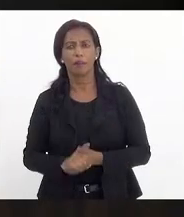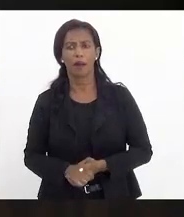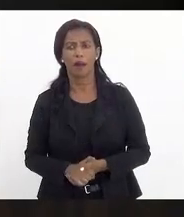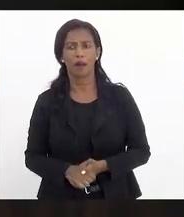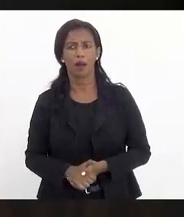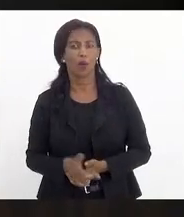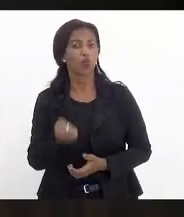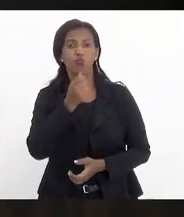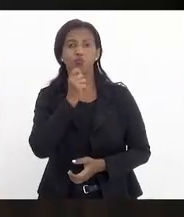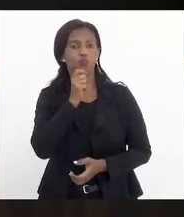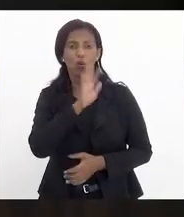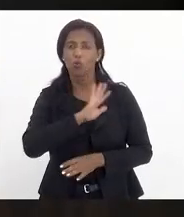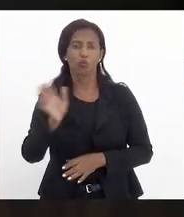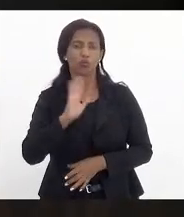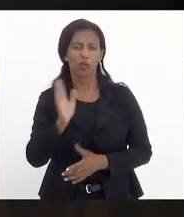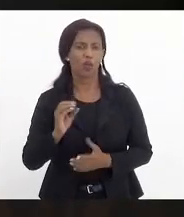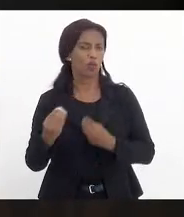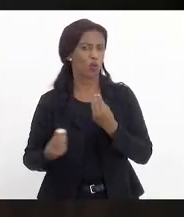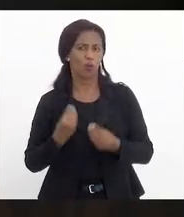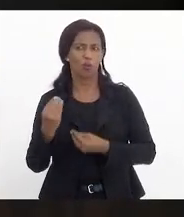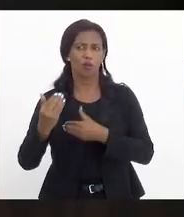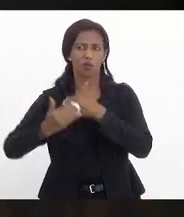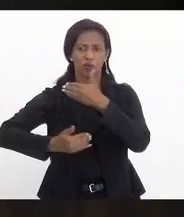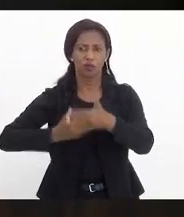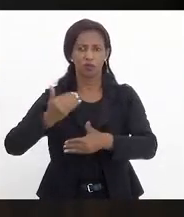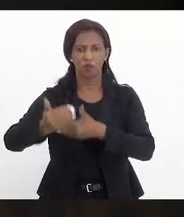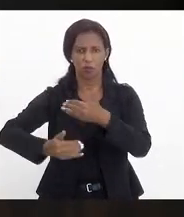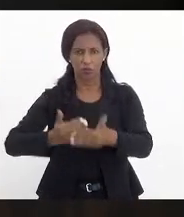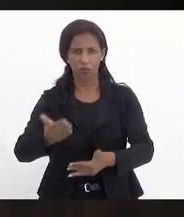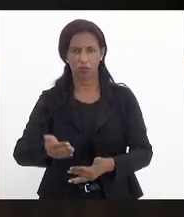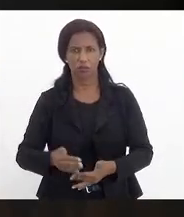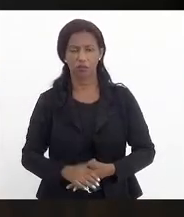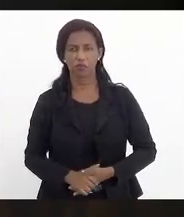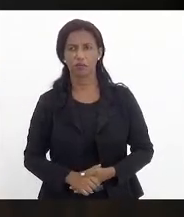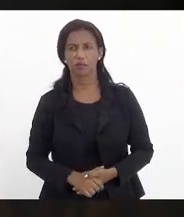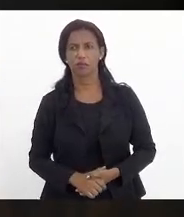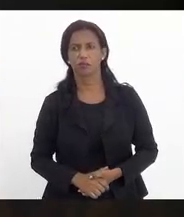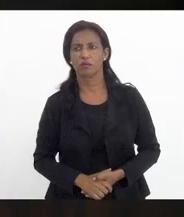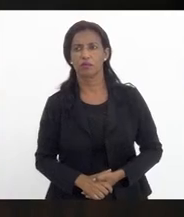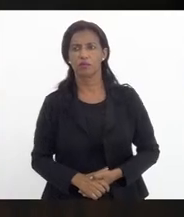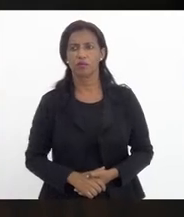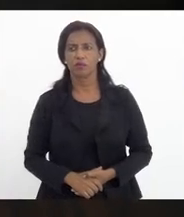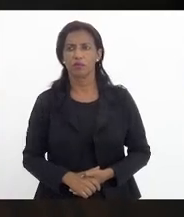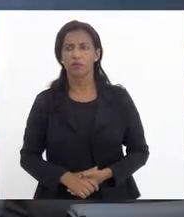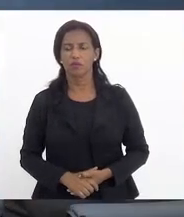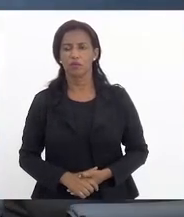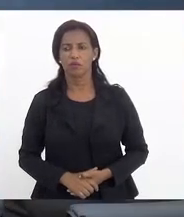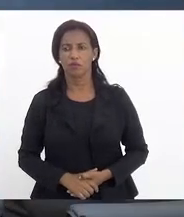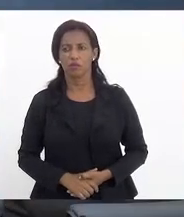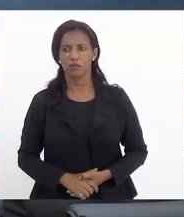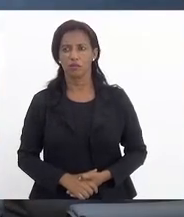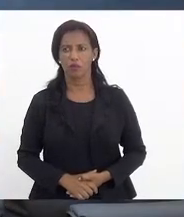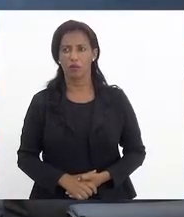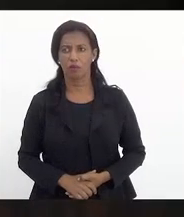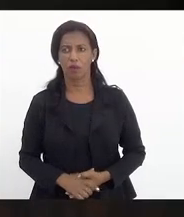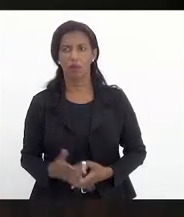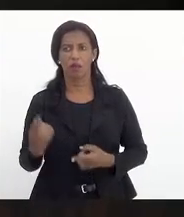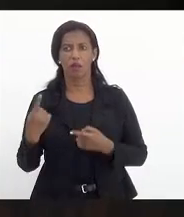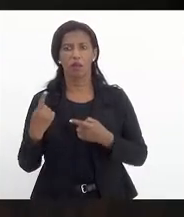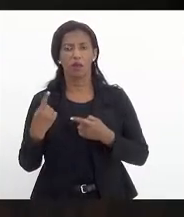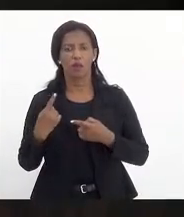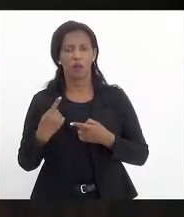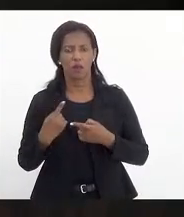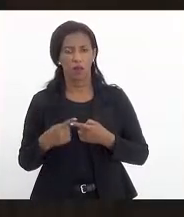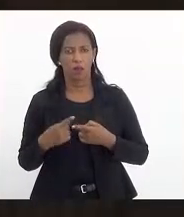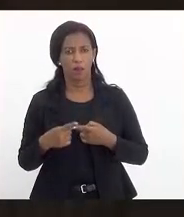tem prorrogado anualmente a calamidade financeira. Não é isso mesmo, não? Ela acaba em dezembro. Porque as contas vota hoje... Vota